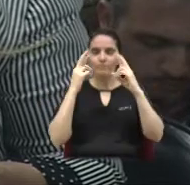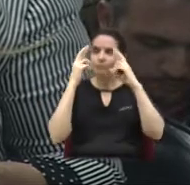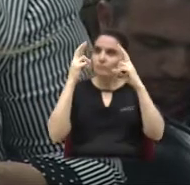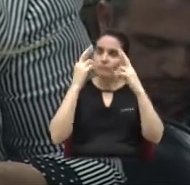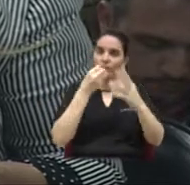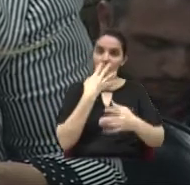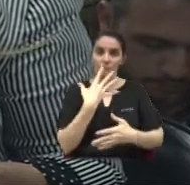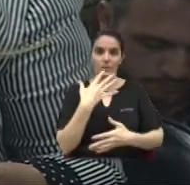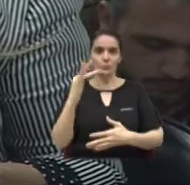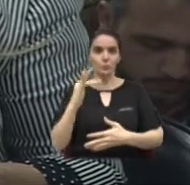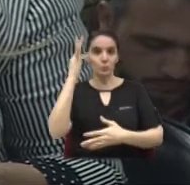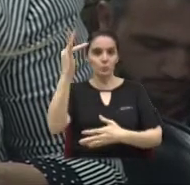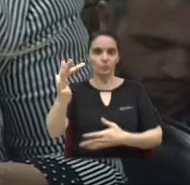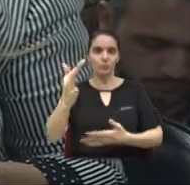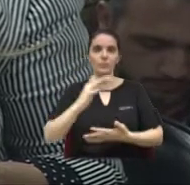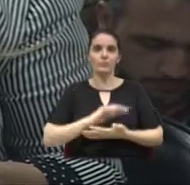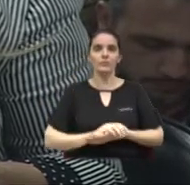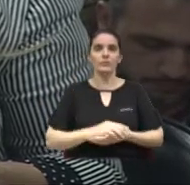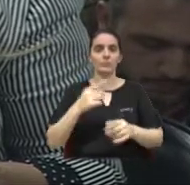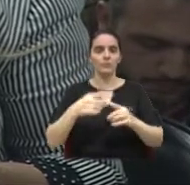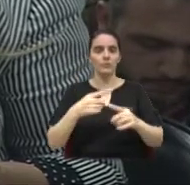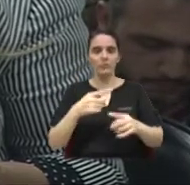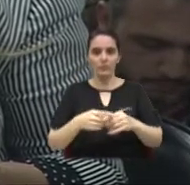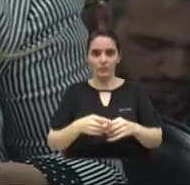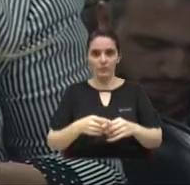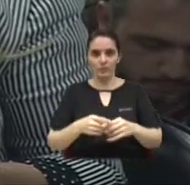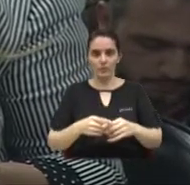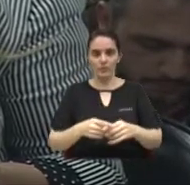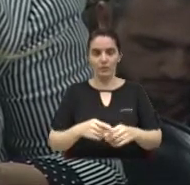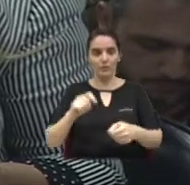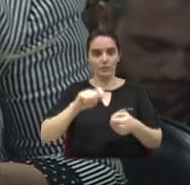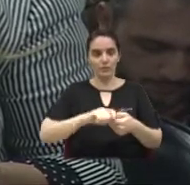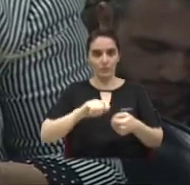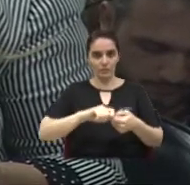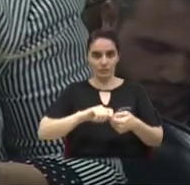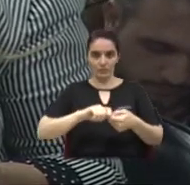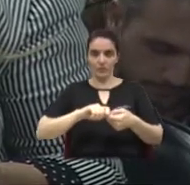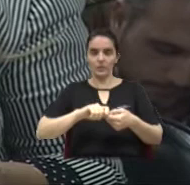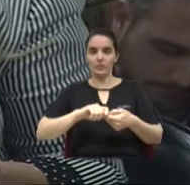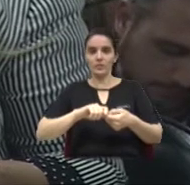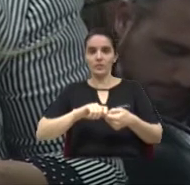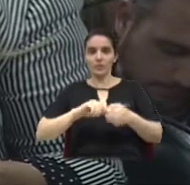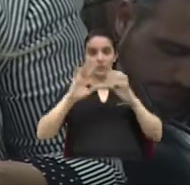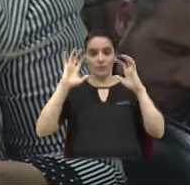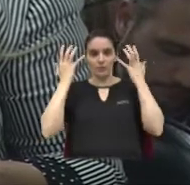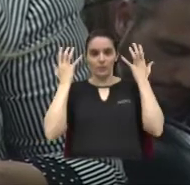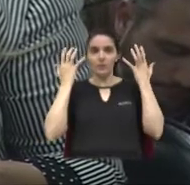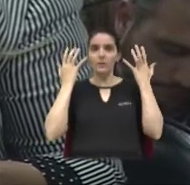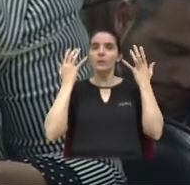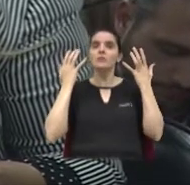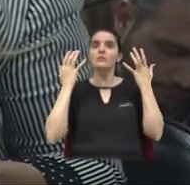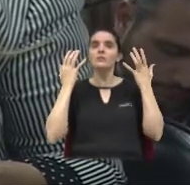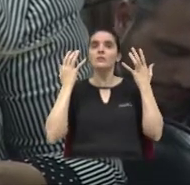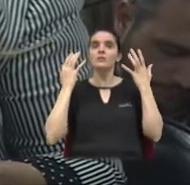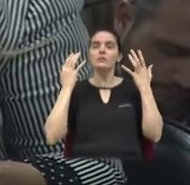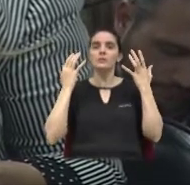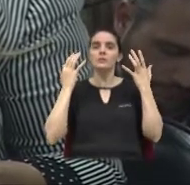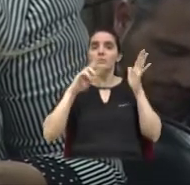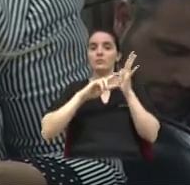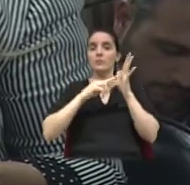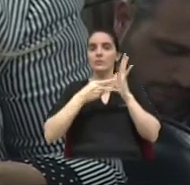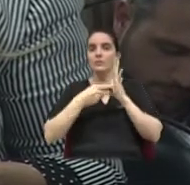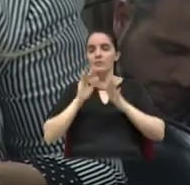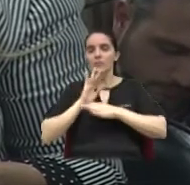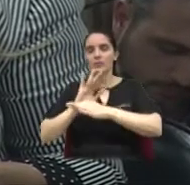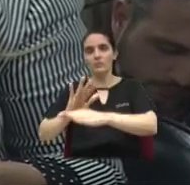partir desta ação que vocês promovem, estamos indiretamente colaborando com